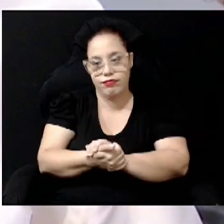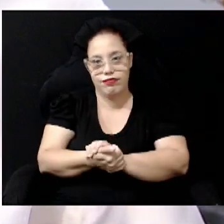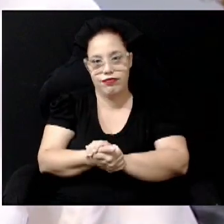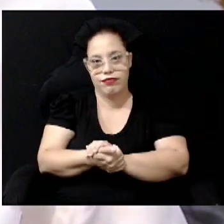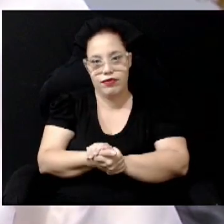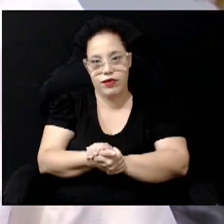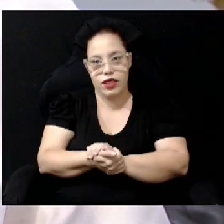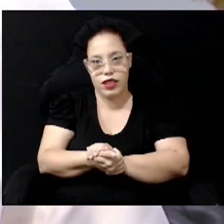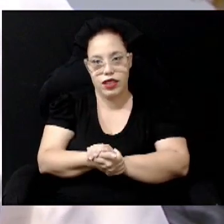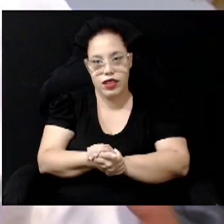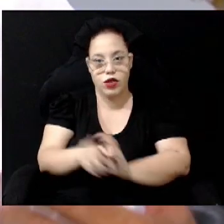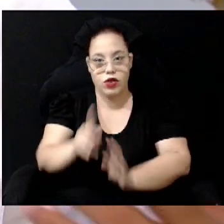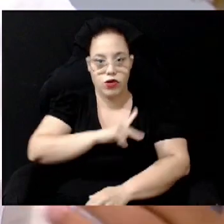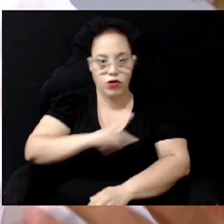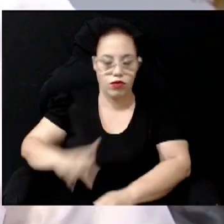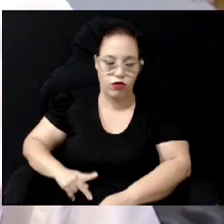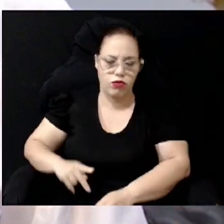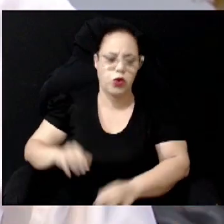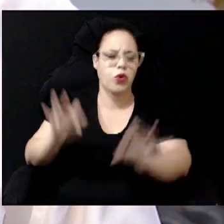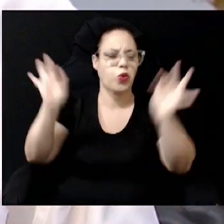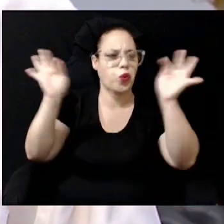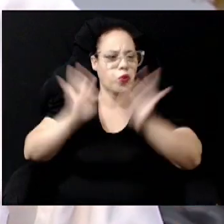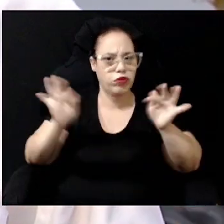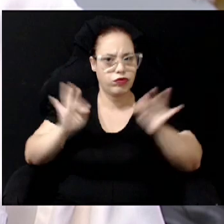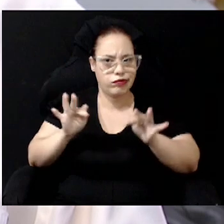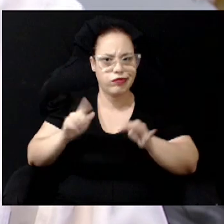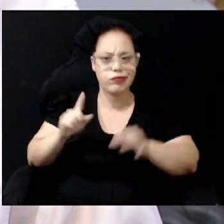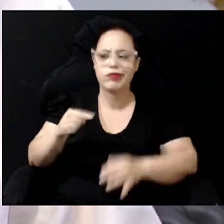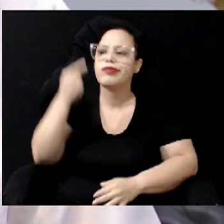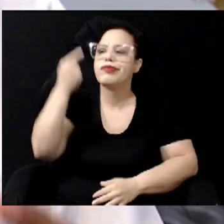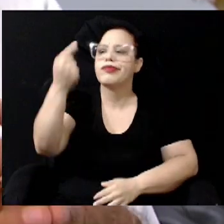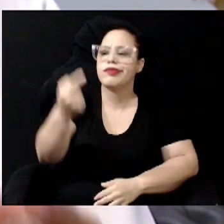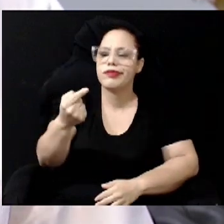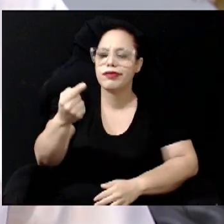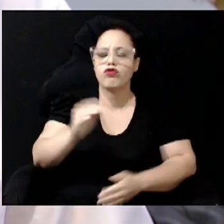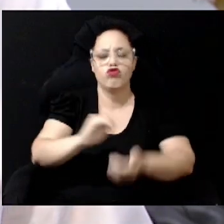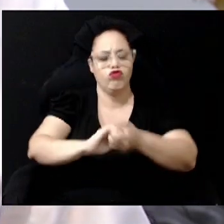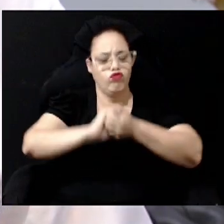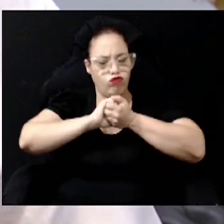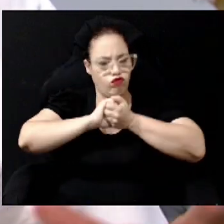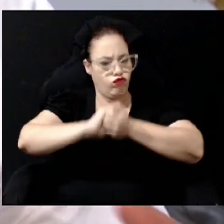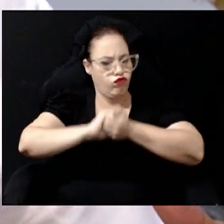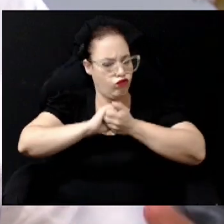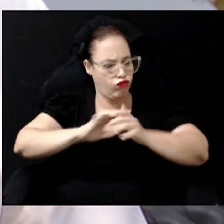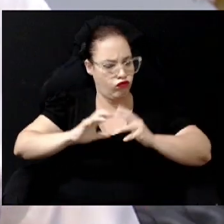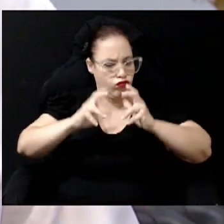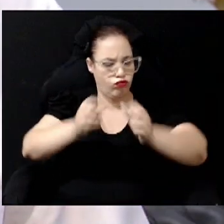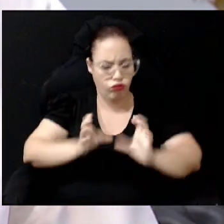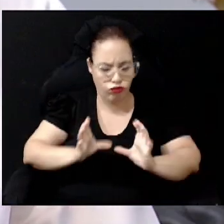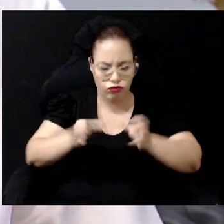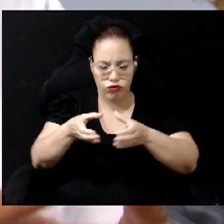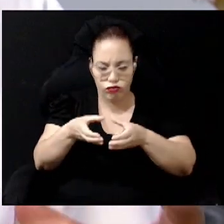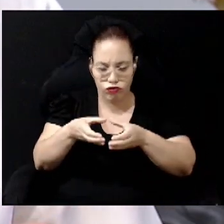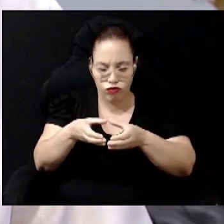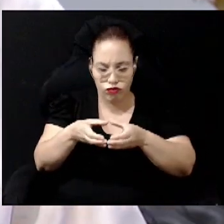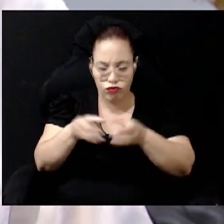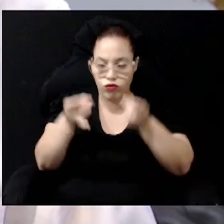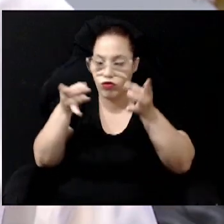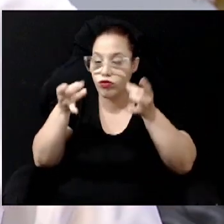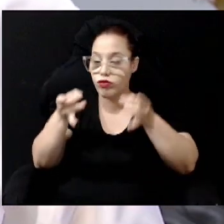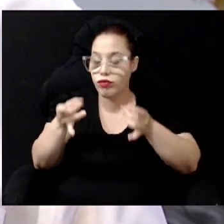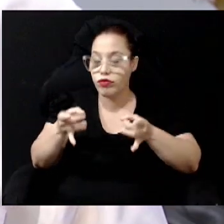Câmara, eu fico muito feliz, eu já quero externar aqui os meus cumprimentos a toda a nossa equipe, e nesse caso especial da